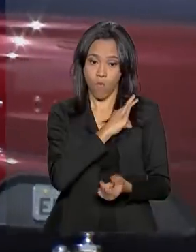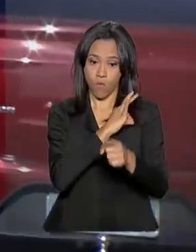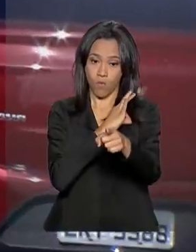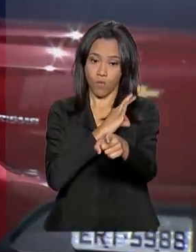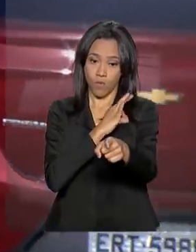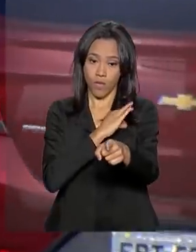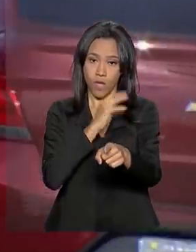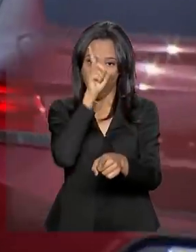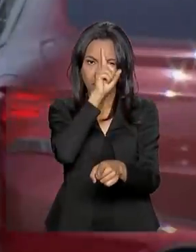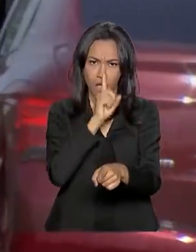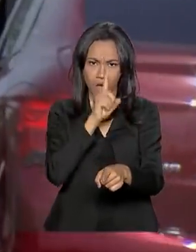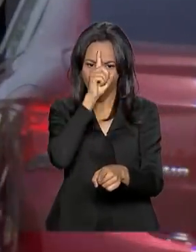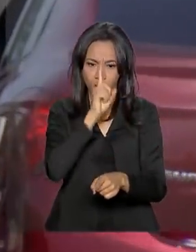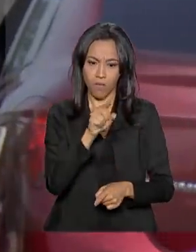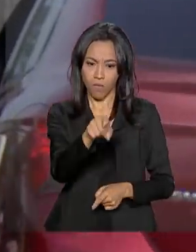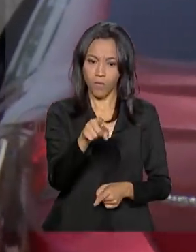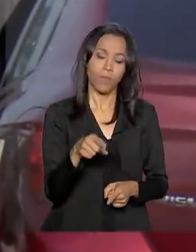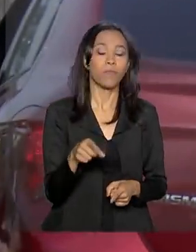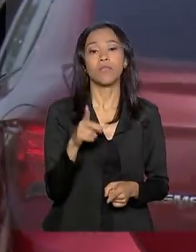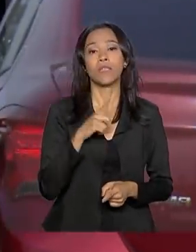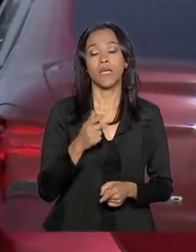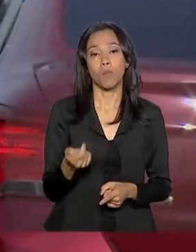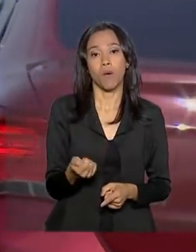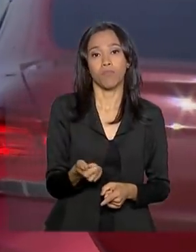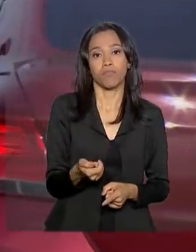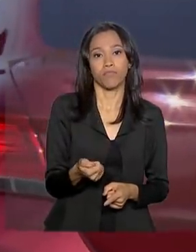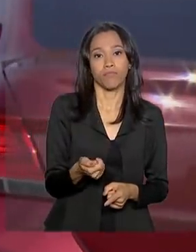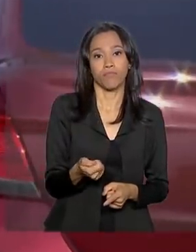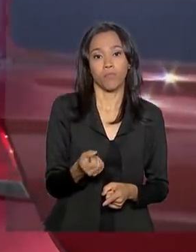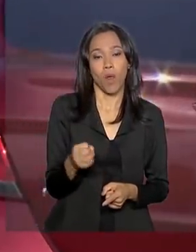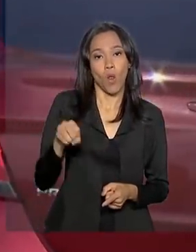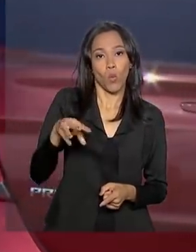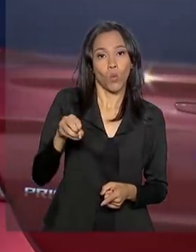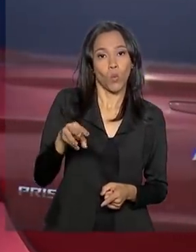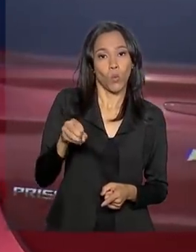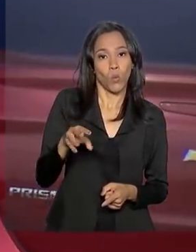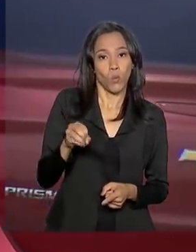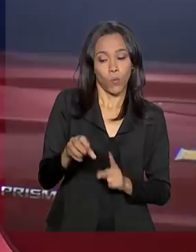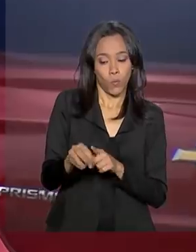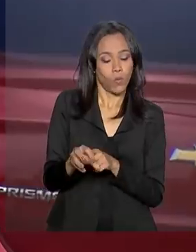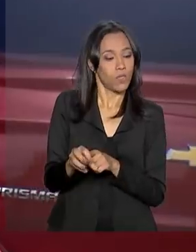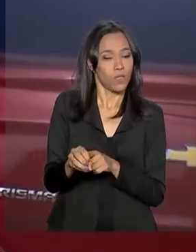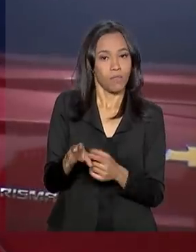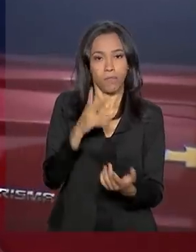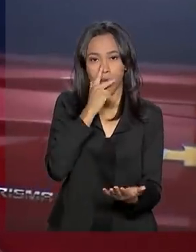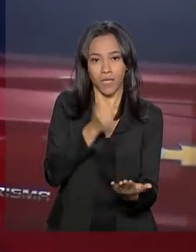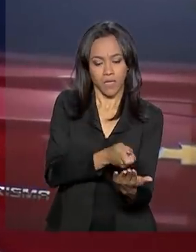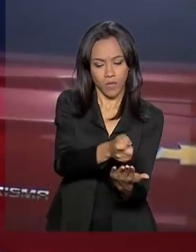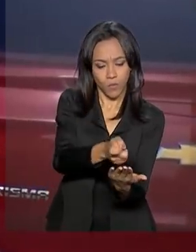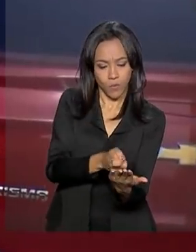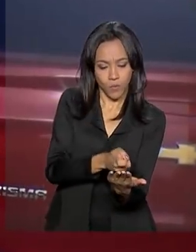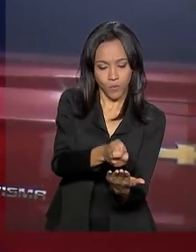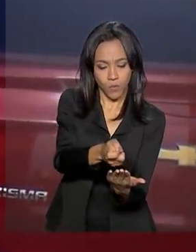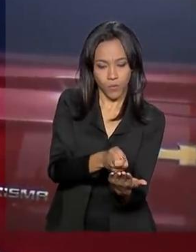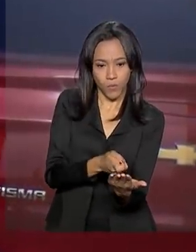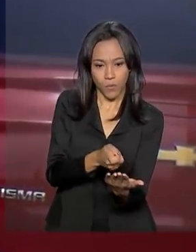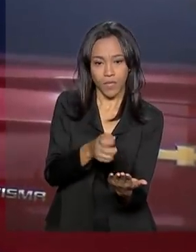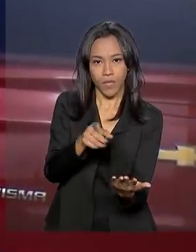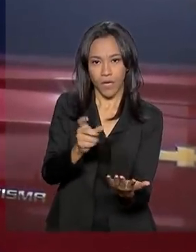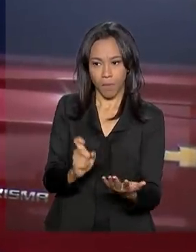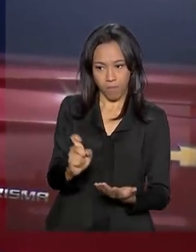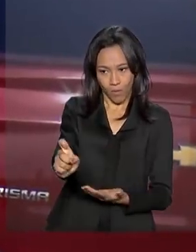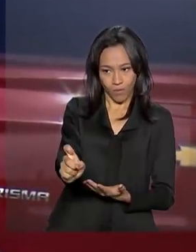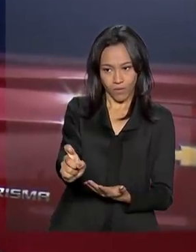equipamento amarelo. Ele emite uma luz laser, um laser semelhante a um leitor de código de barras, que é apontado na direção